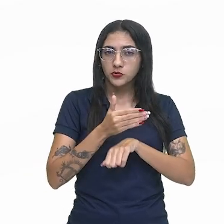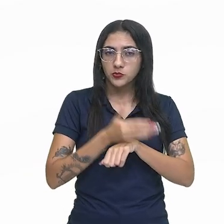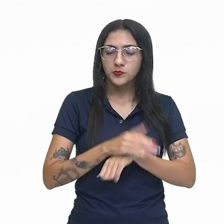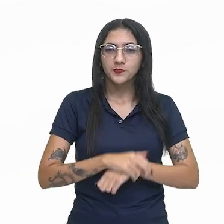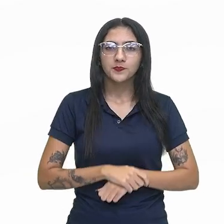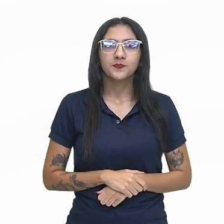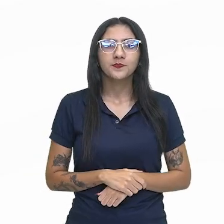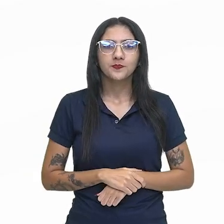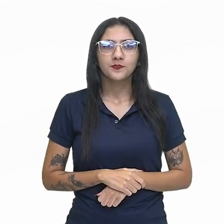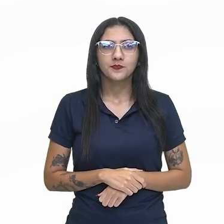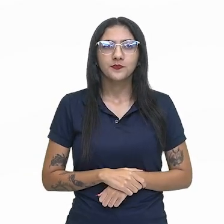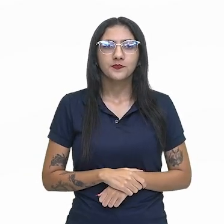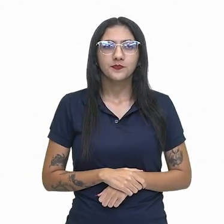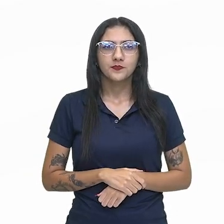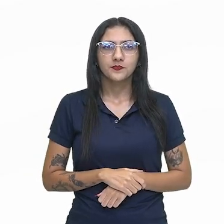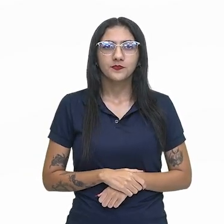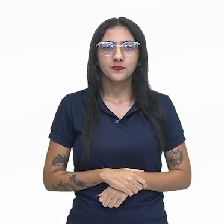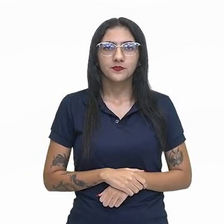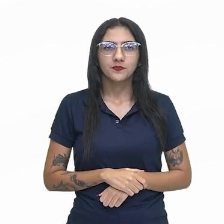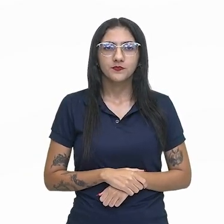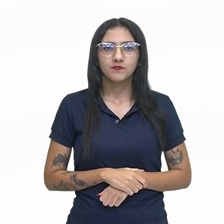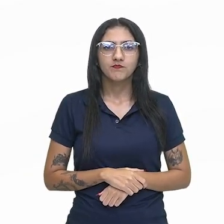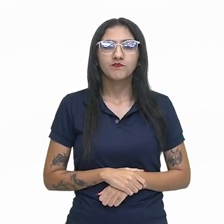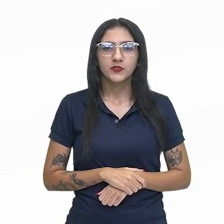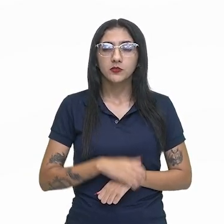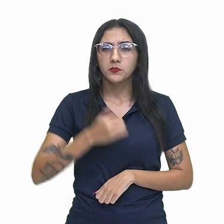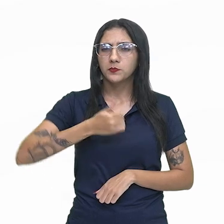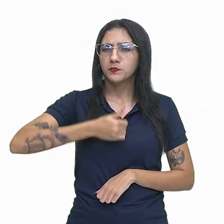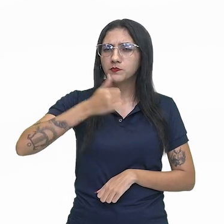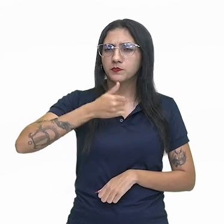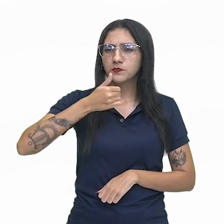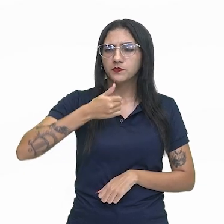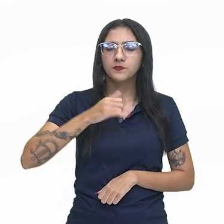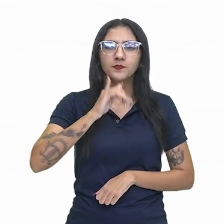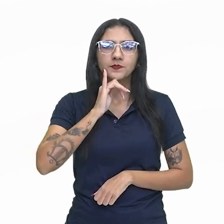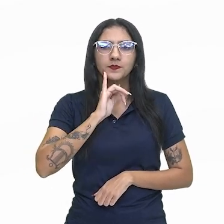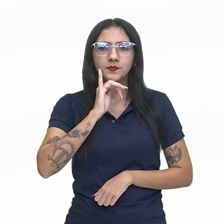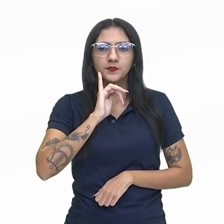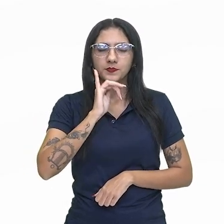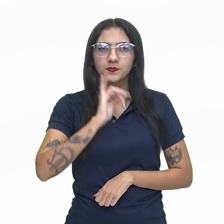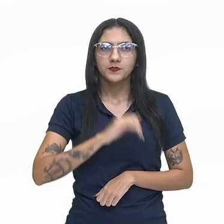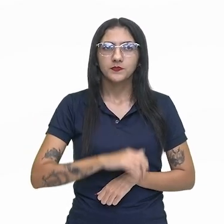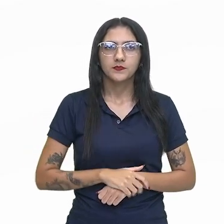Olha só. Então, lá no primeiro exemplo, né,